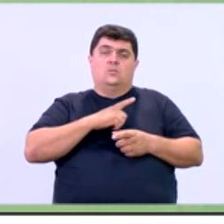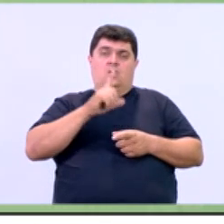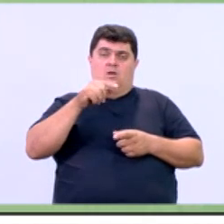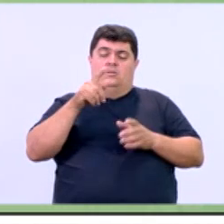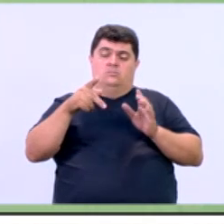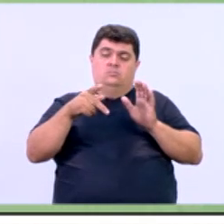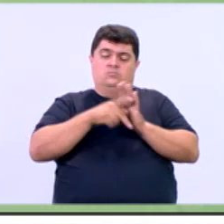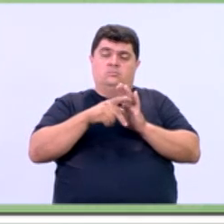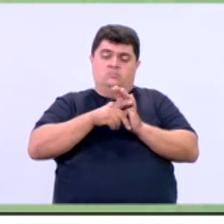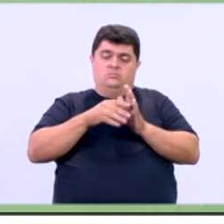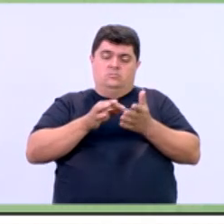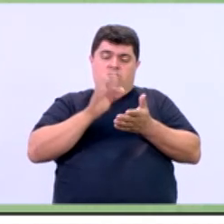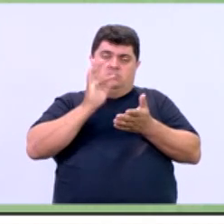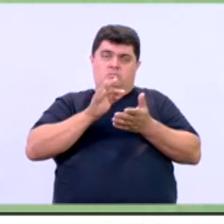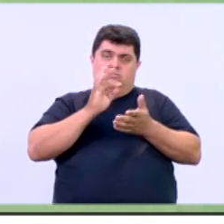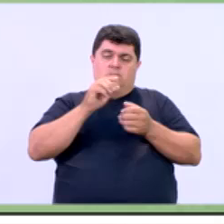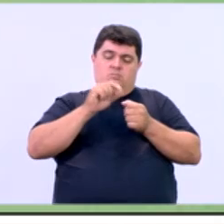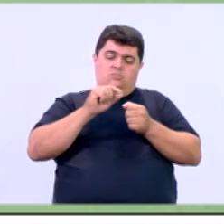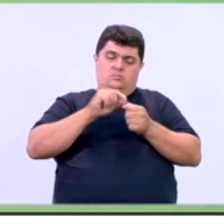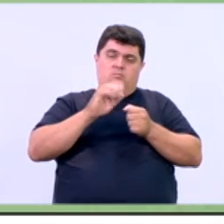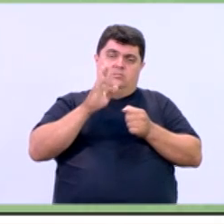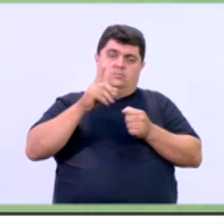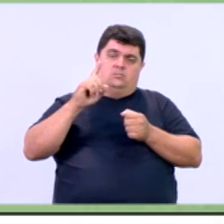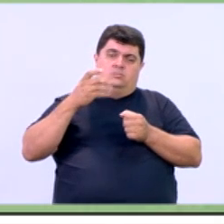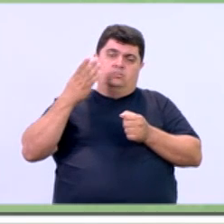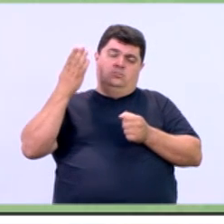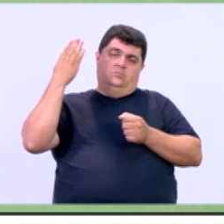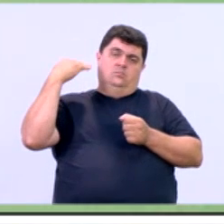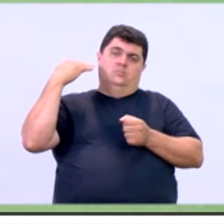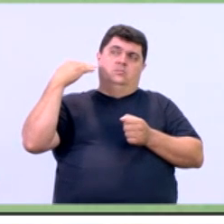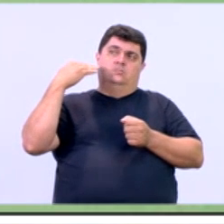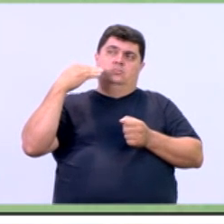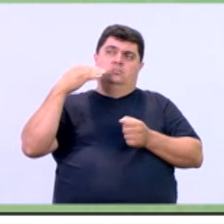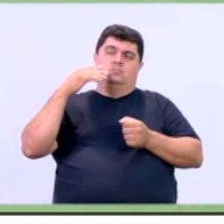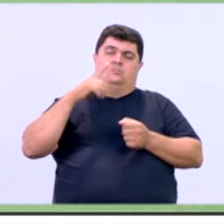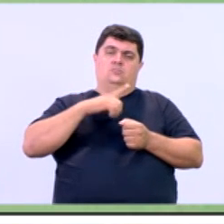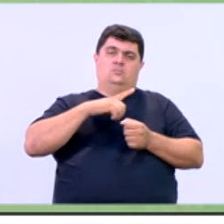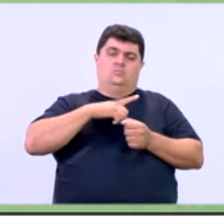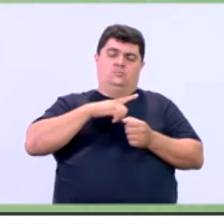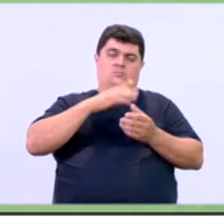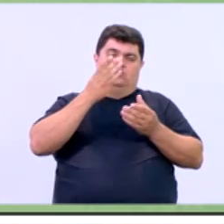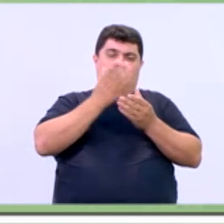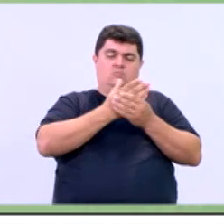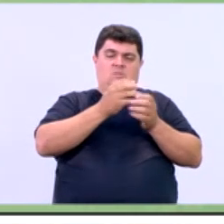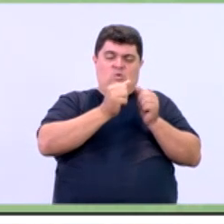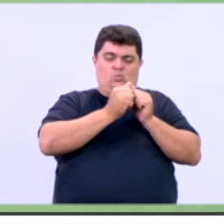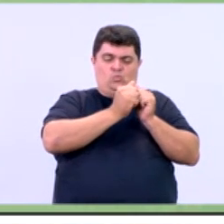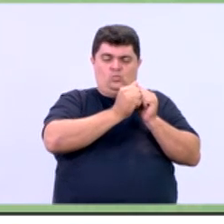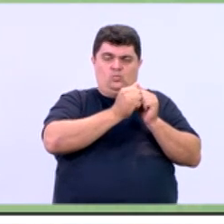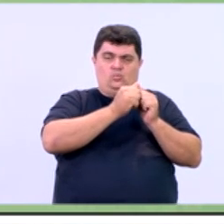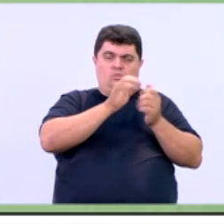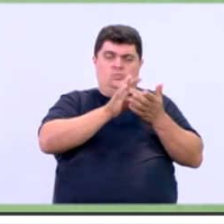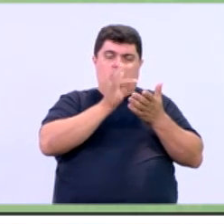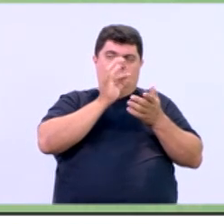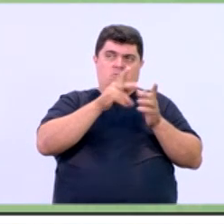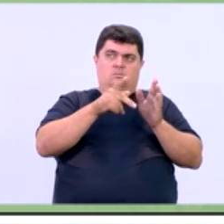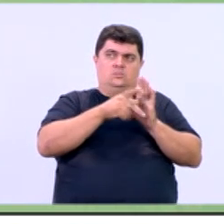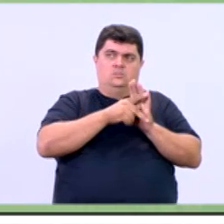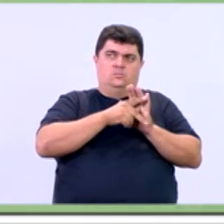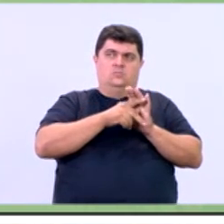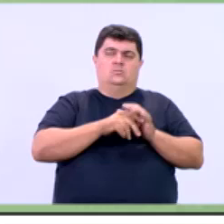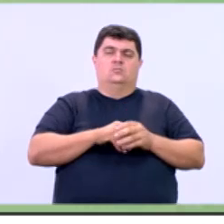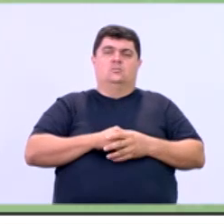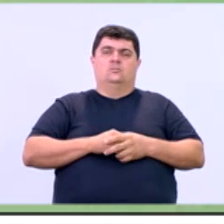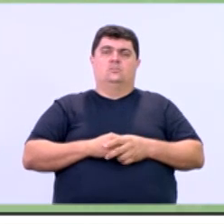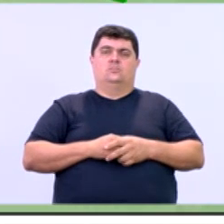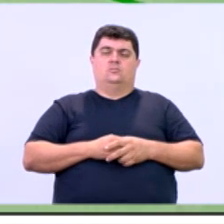função de um JavaScript nosso que está no nosso arquivo referente ao JavaScript. Aí nós